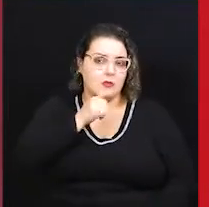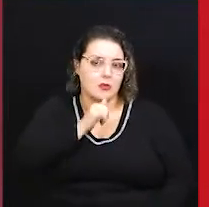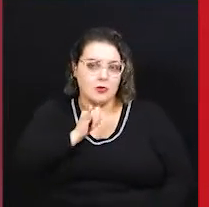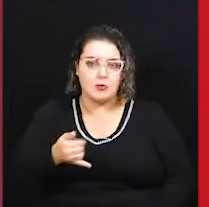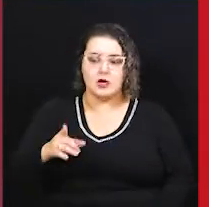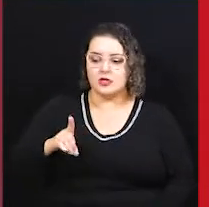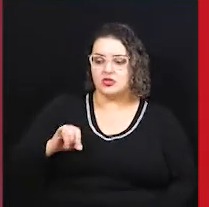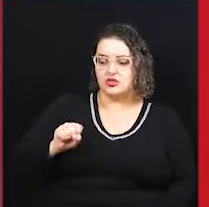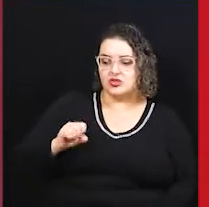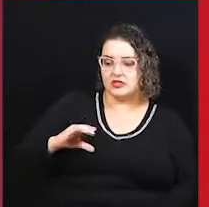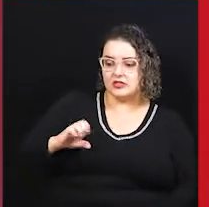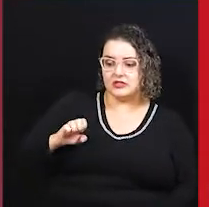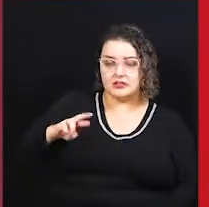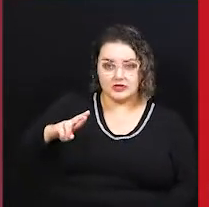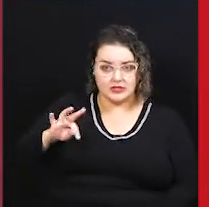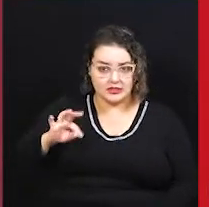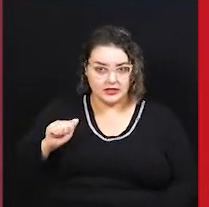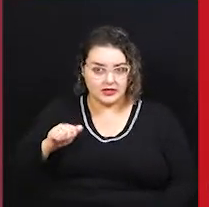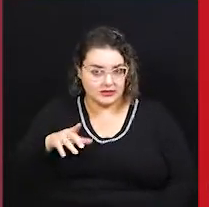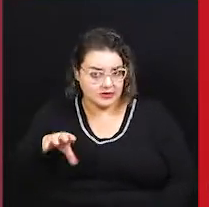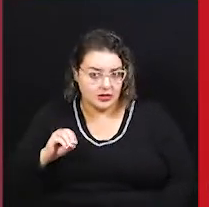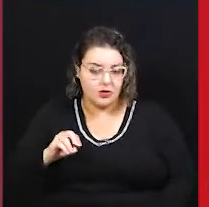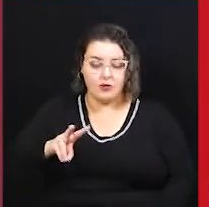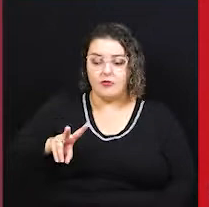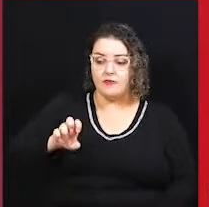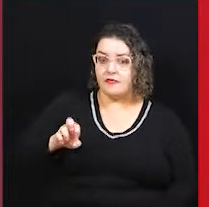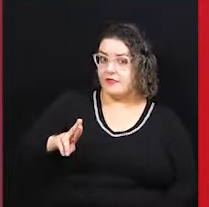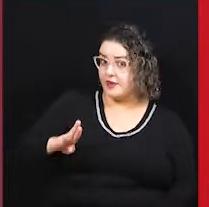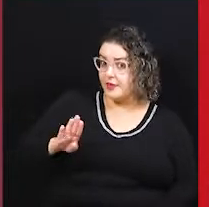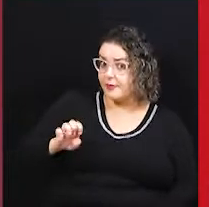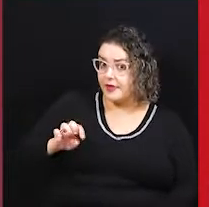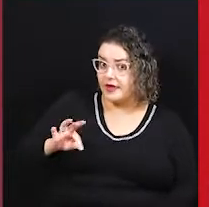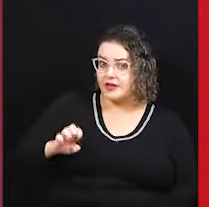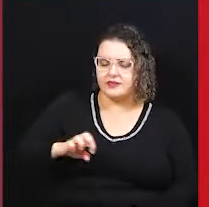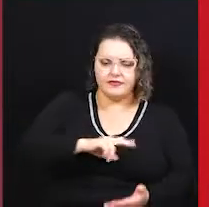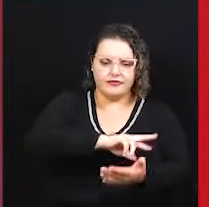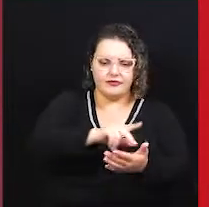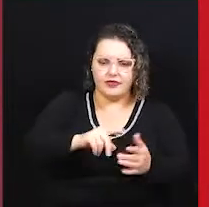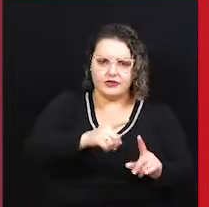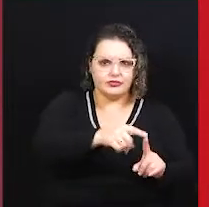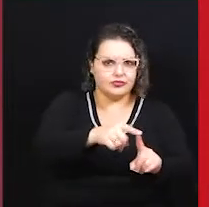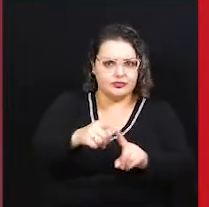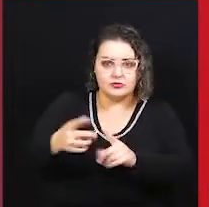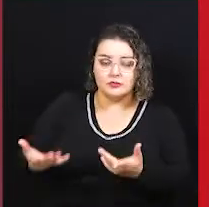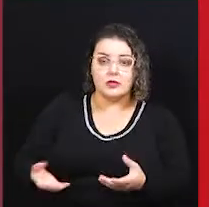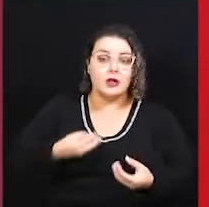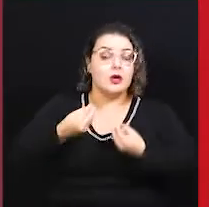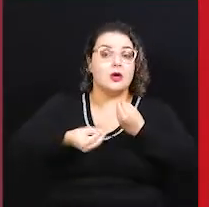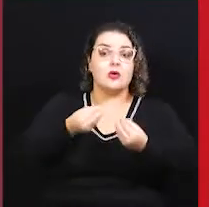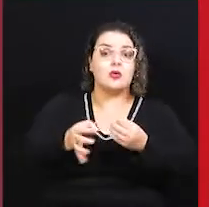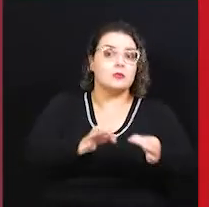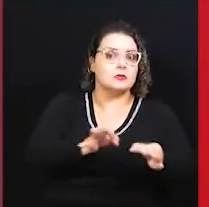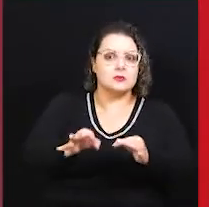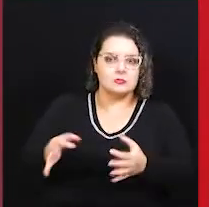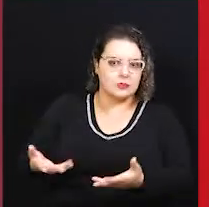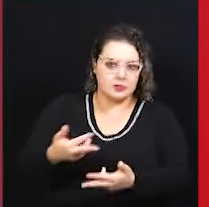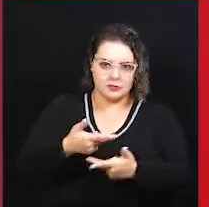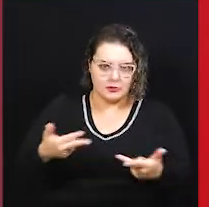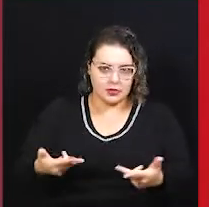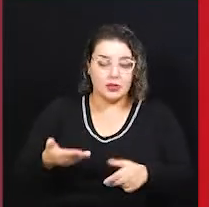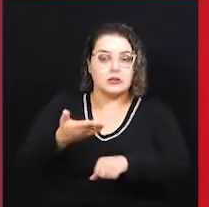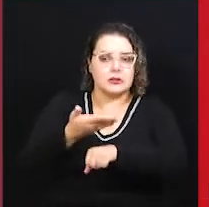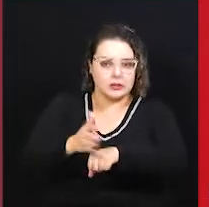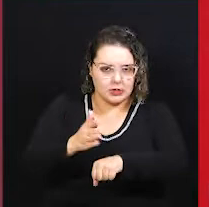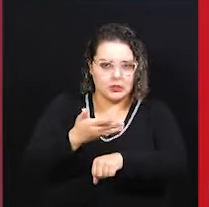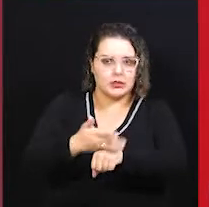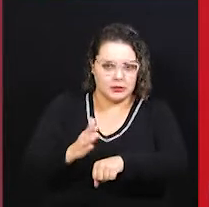uma dissertação, um verbete, ou seja, há várias possibilidades. E como se preparar para isso?